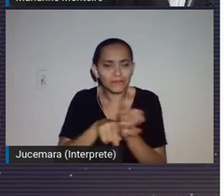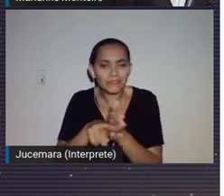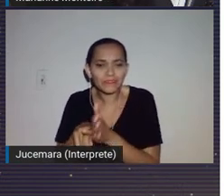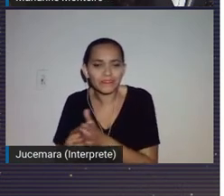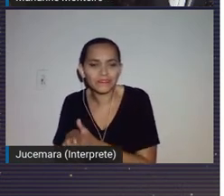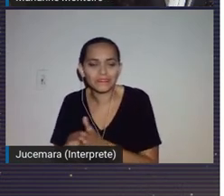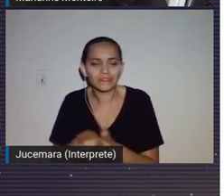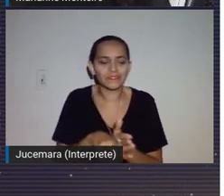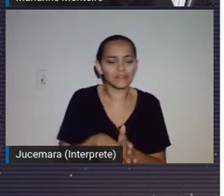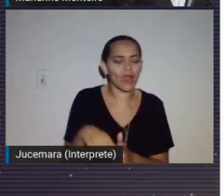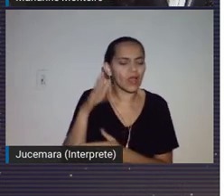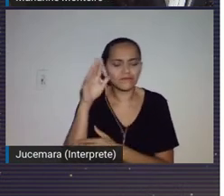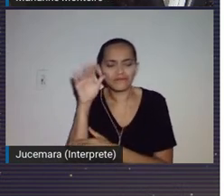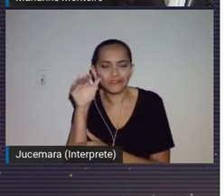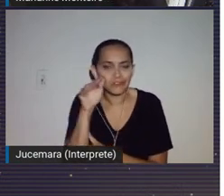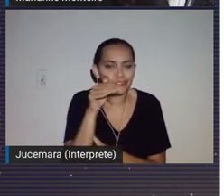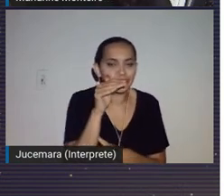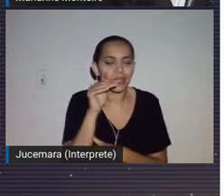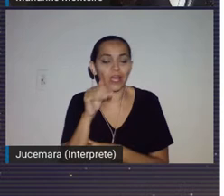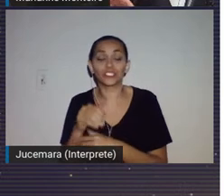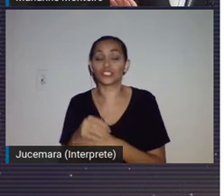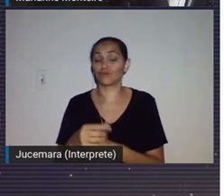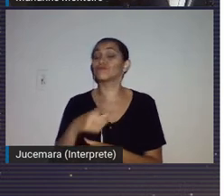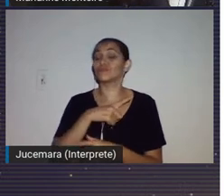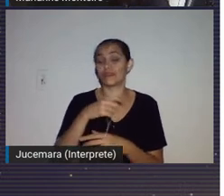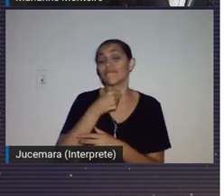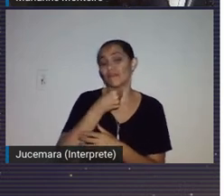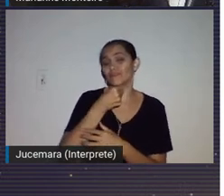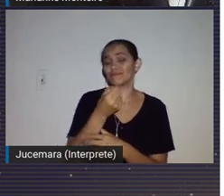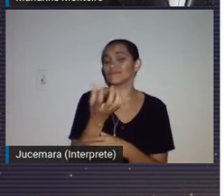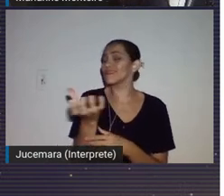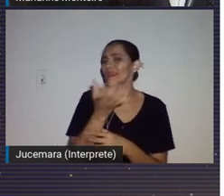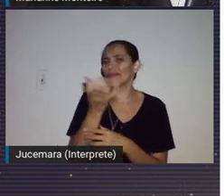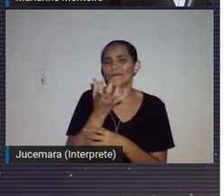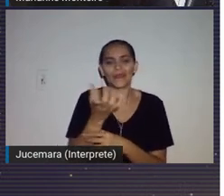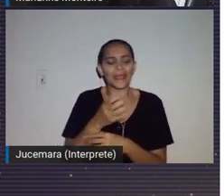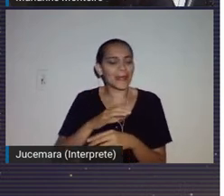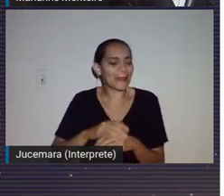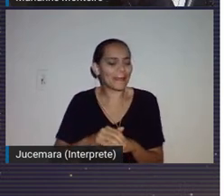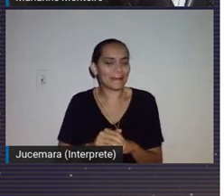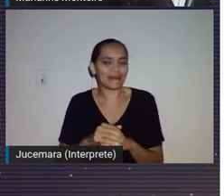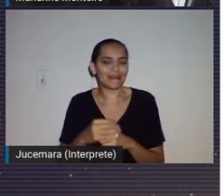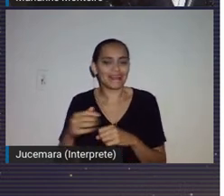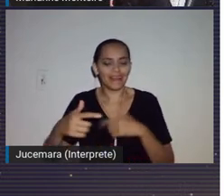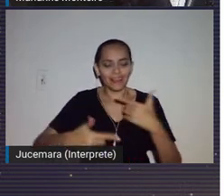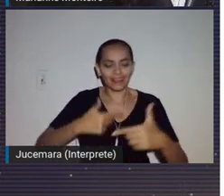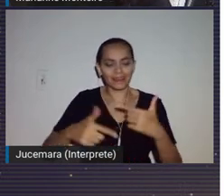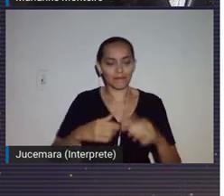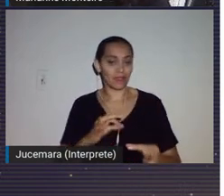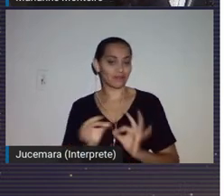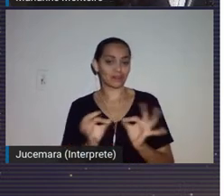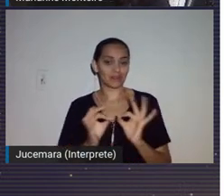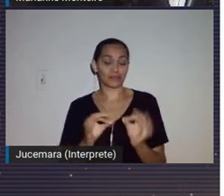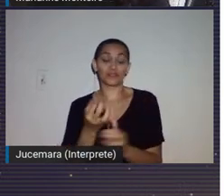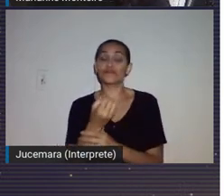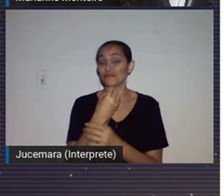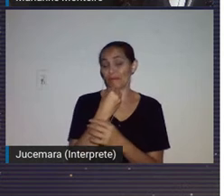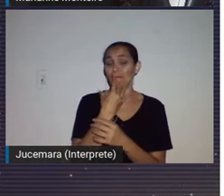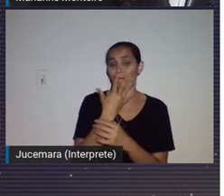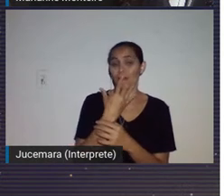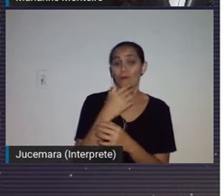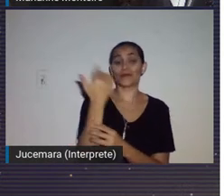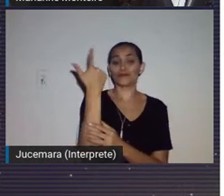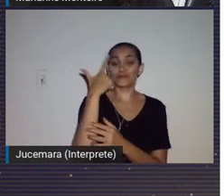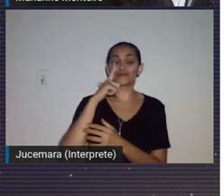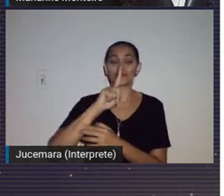e, assim que eu fiz a entrevista, eu sabia que eu queria muito trabalhar naquele projeto. Deu certo, eu consegui trabalhar